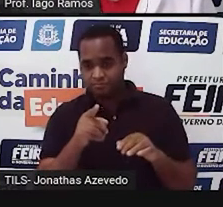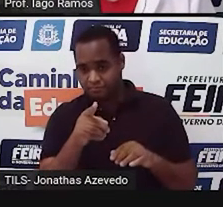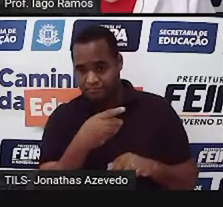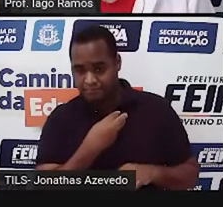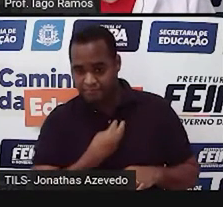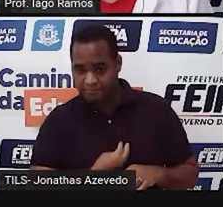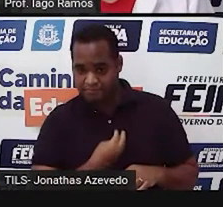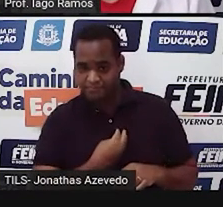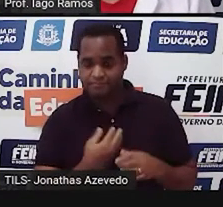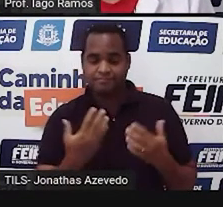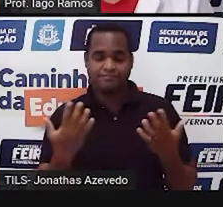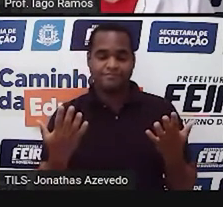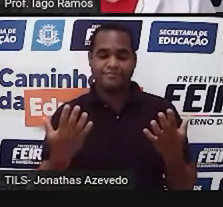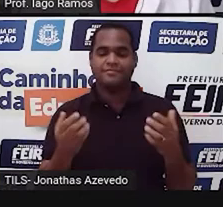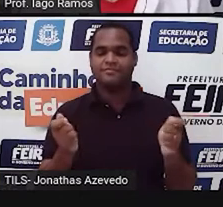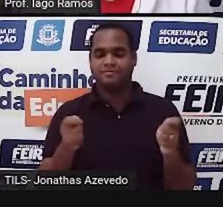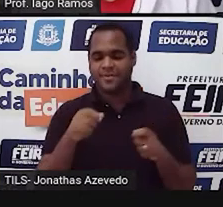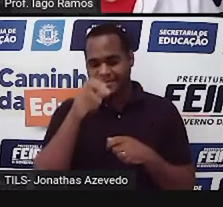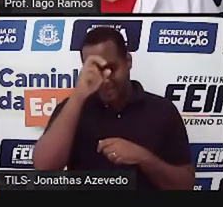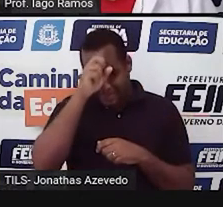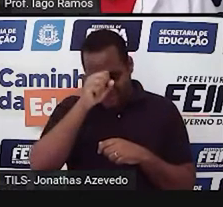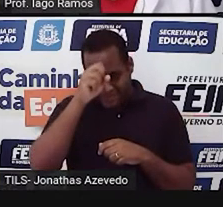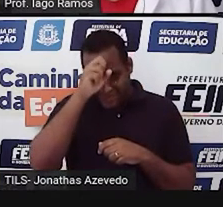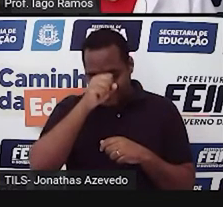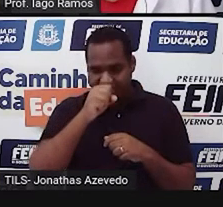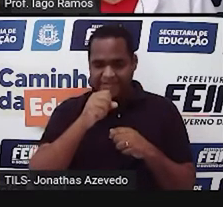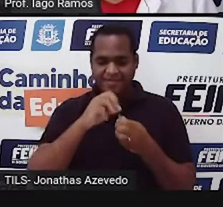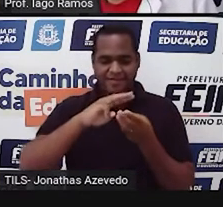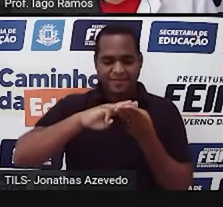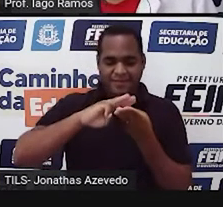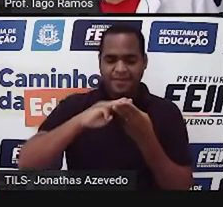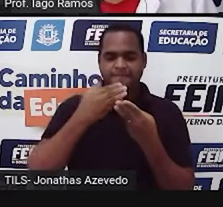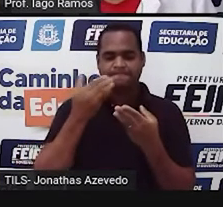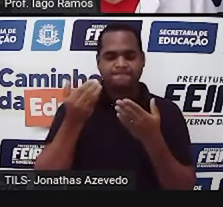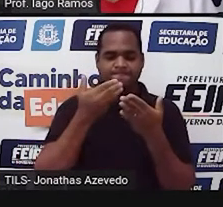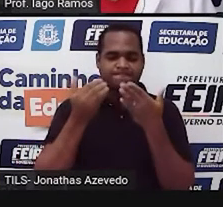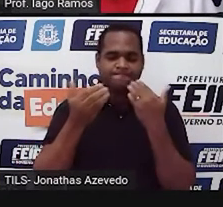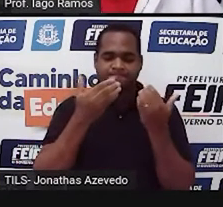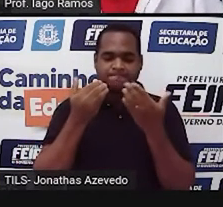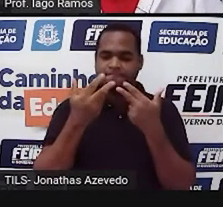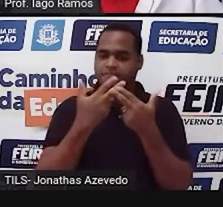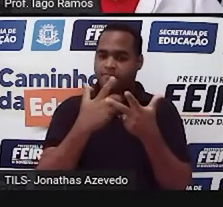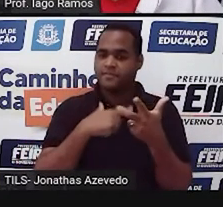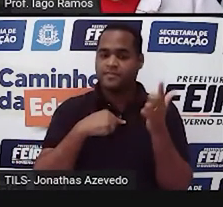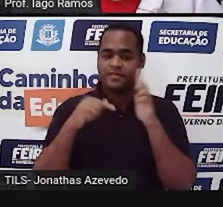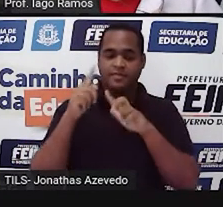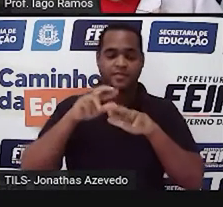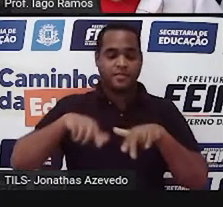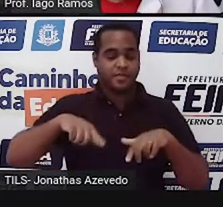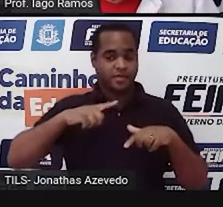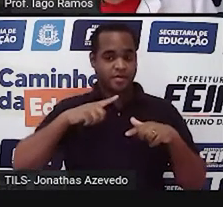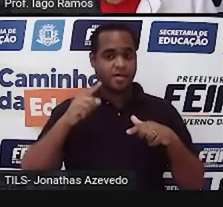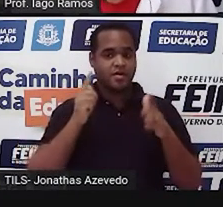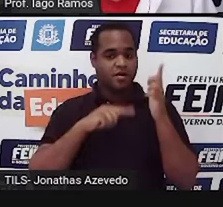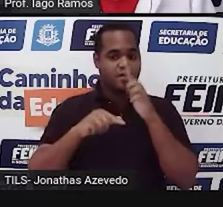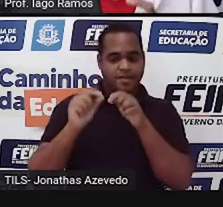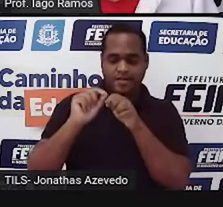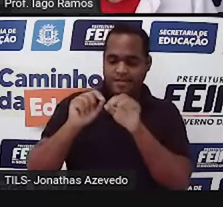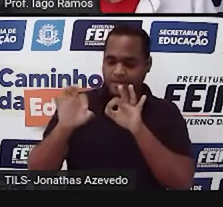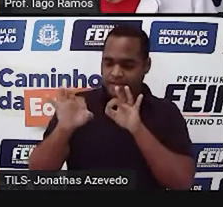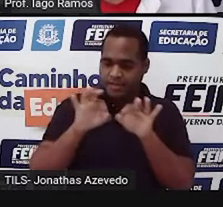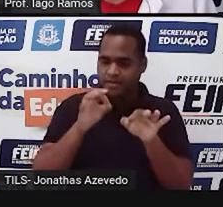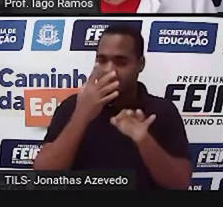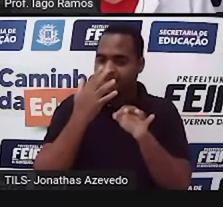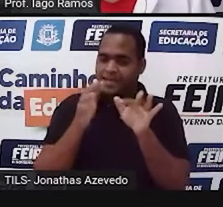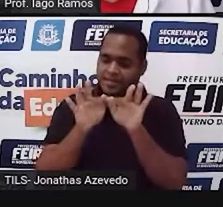aí mas querendo aprender matemática do melhor jeito que a gente conseguir do jeito que a gente conseguir vai fazer